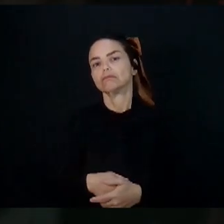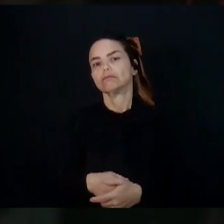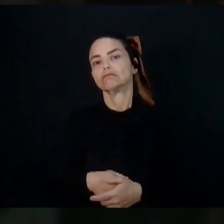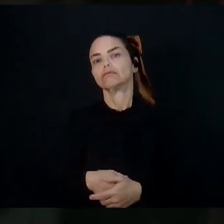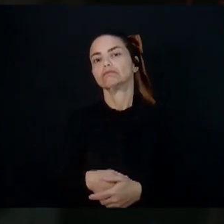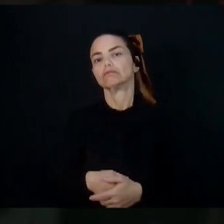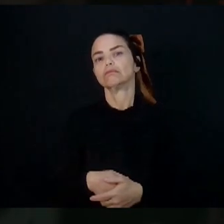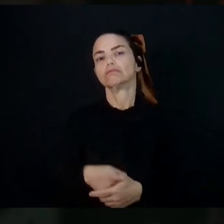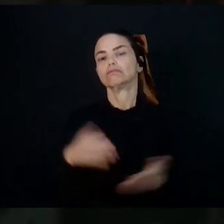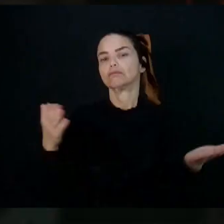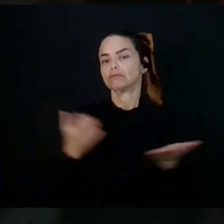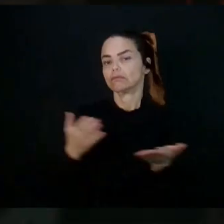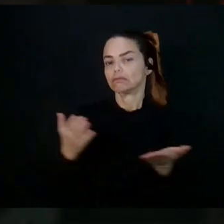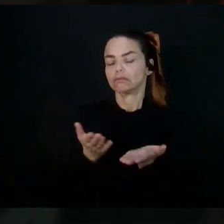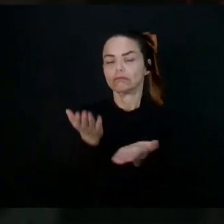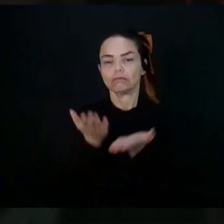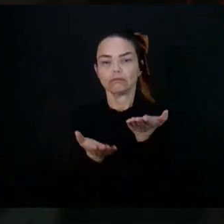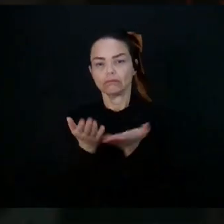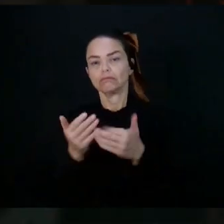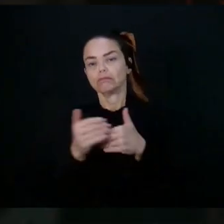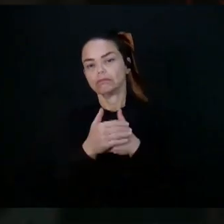hoje, equilíbrio entre acolhimento,